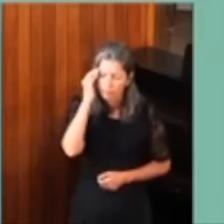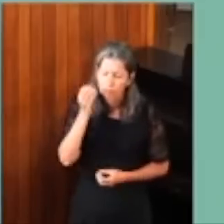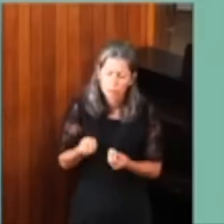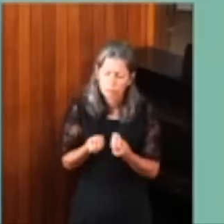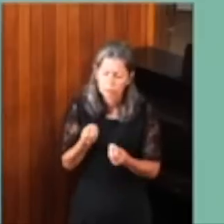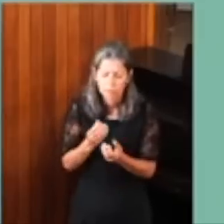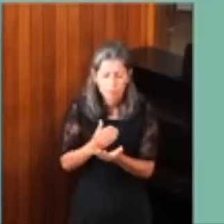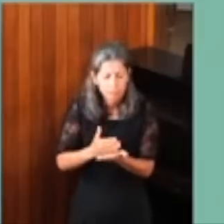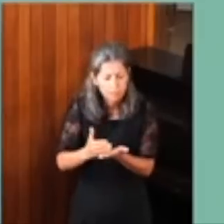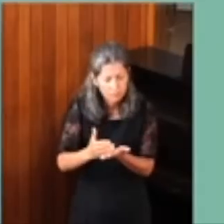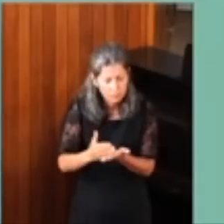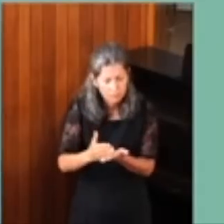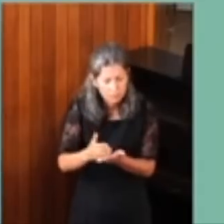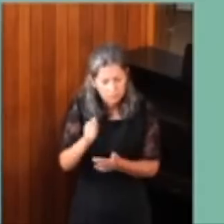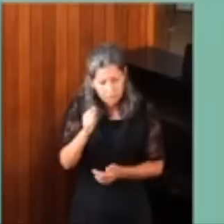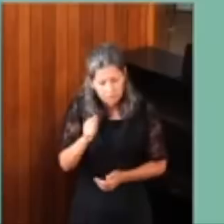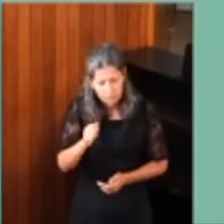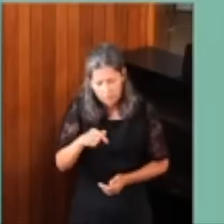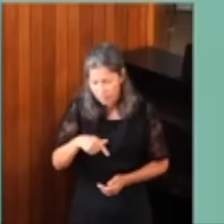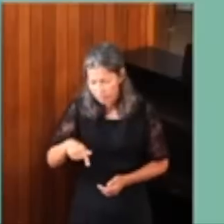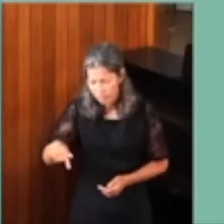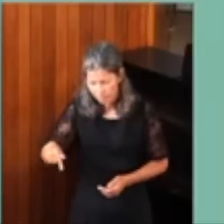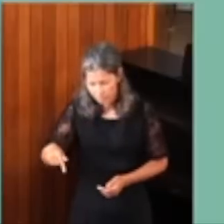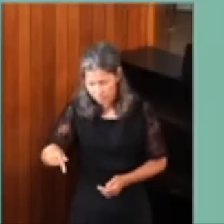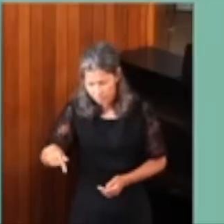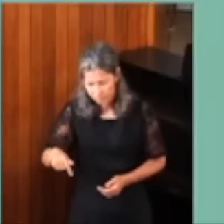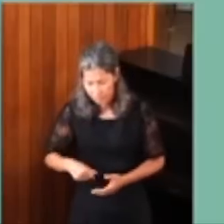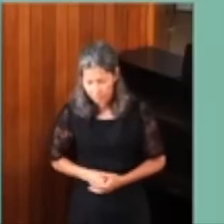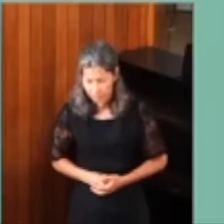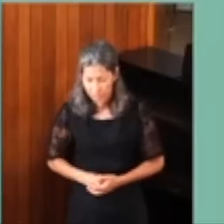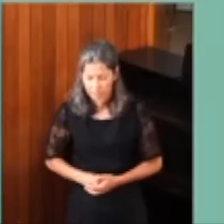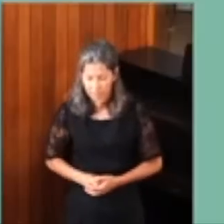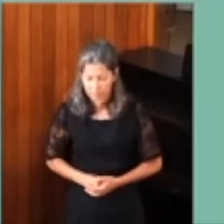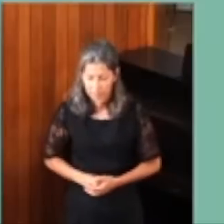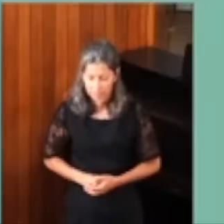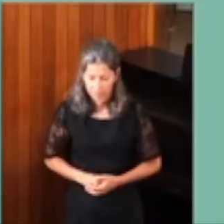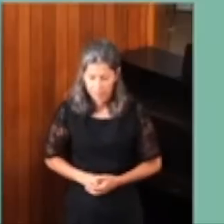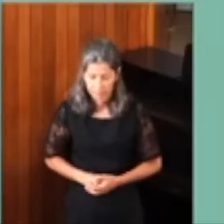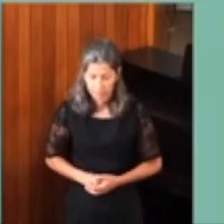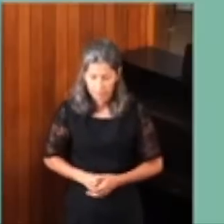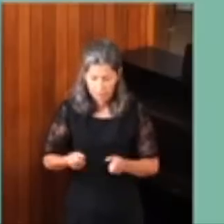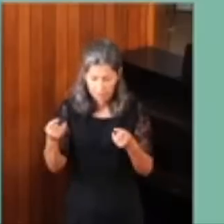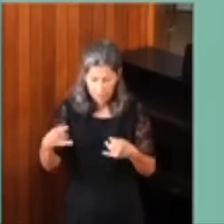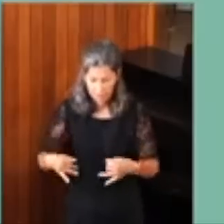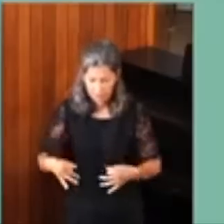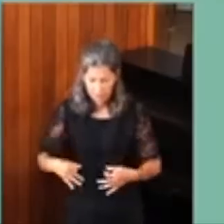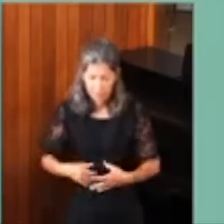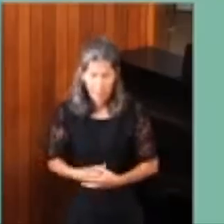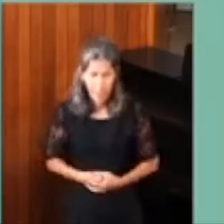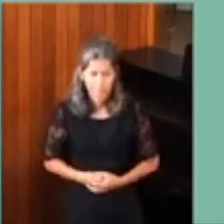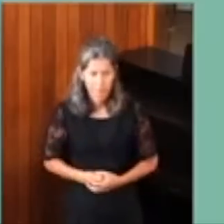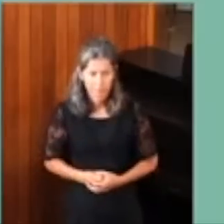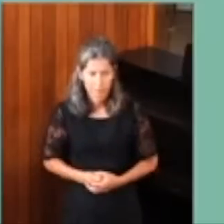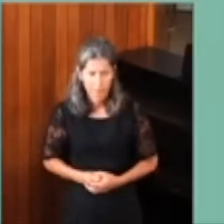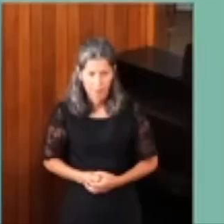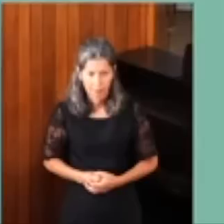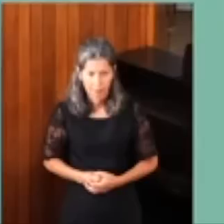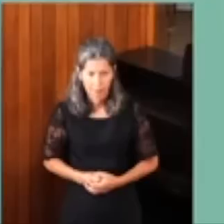E nesse vídeo eu explico em mais de 1 hora esse assunto específico aqui da origem do movimento adventista, ok?